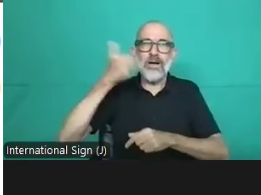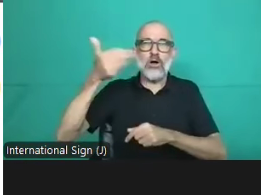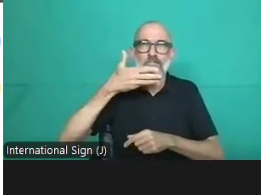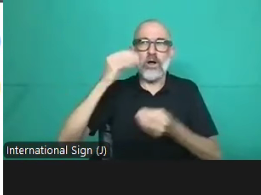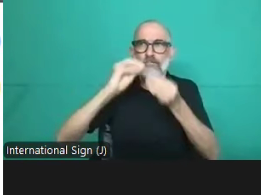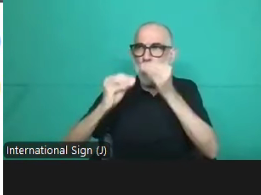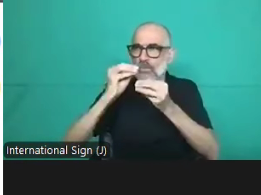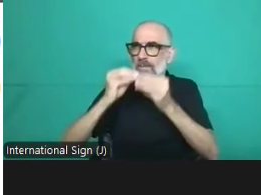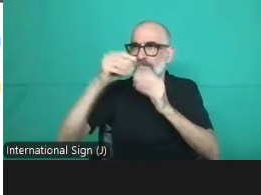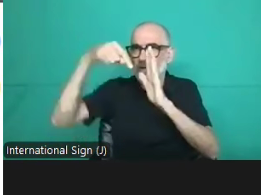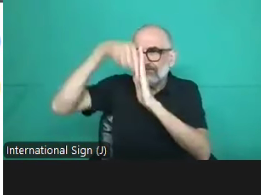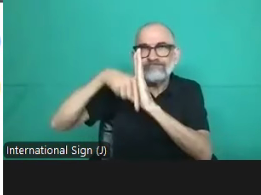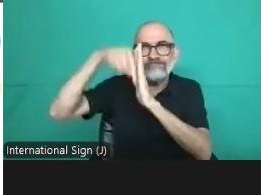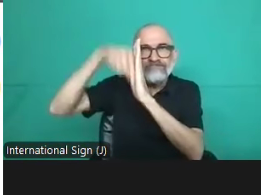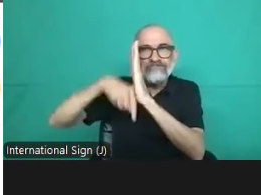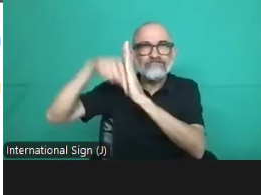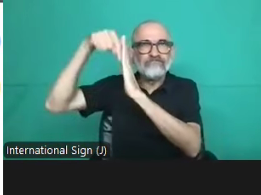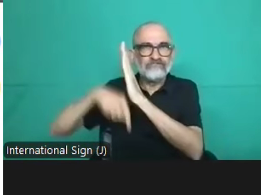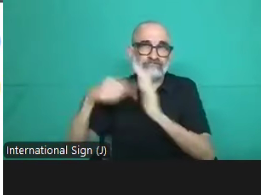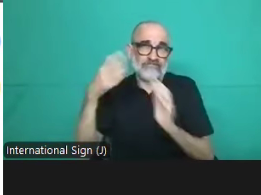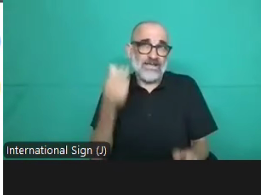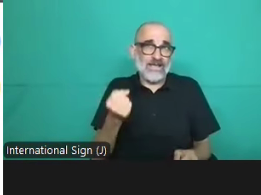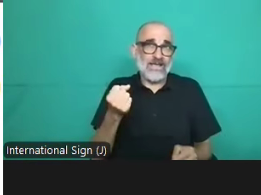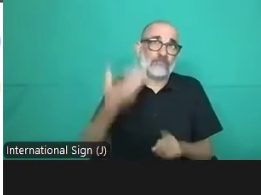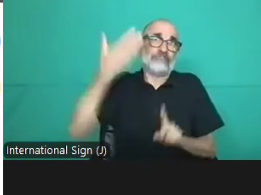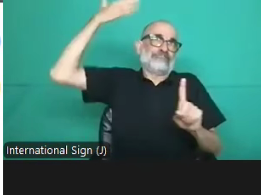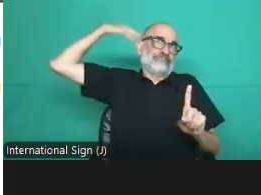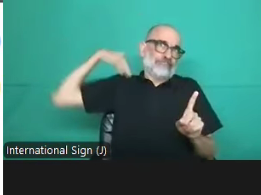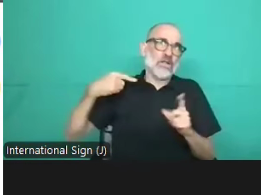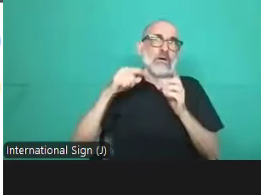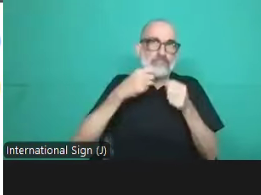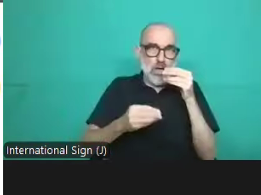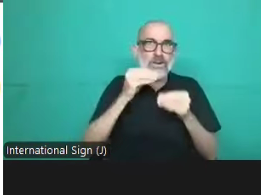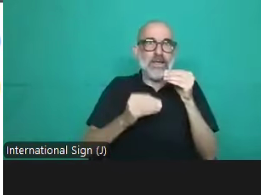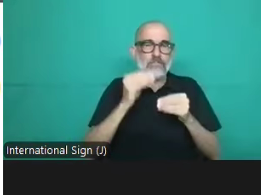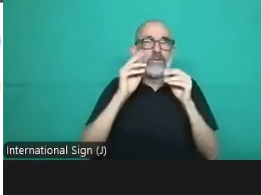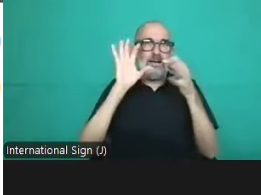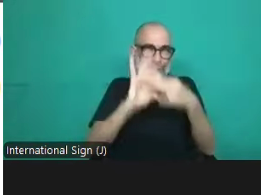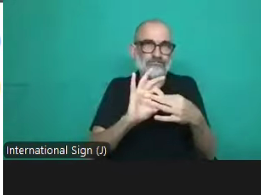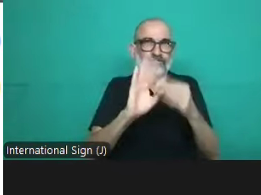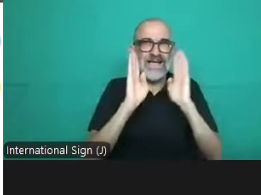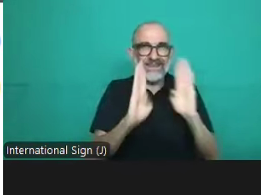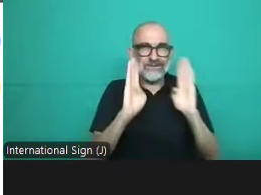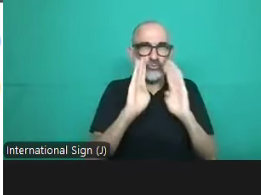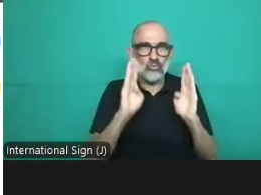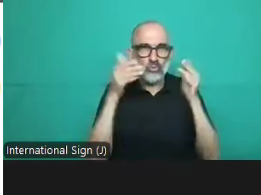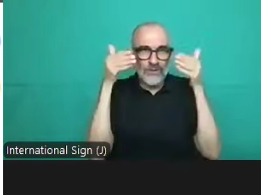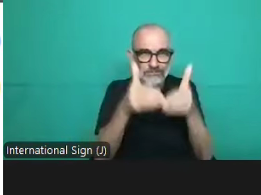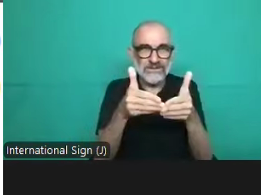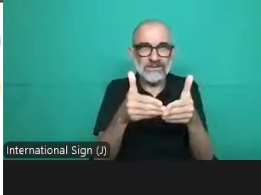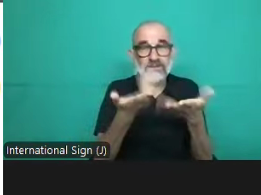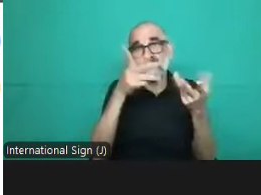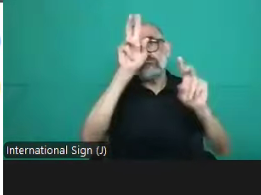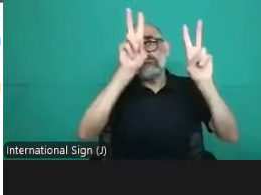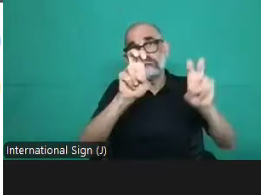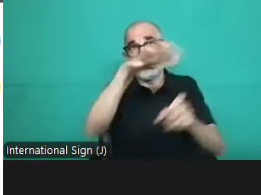clínica. Então, como irá funcionar esse programa, né? É um programa que visa tornar mais